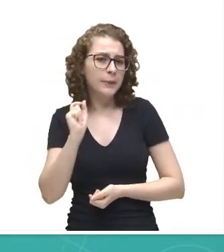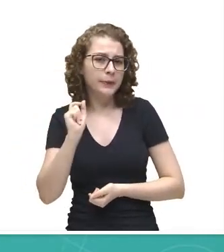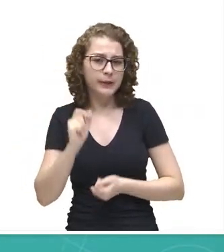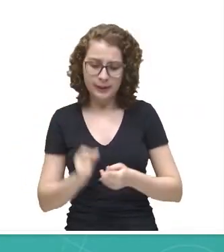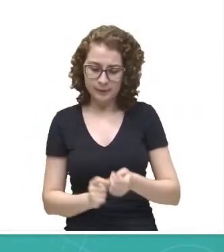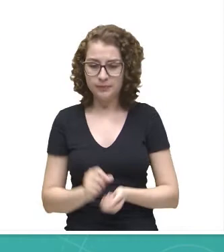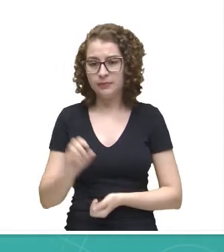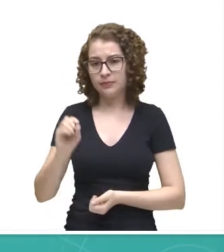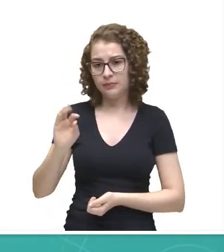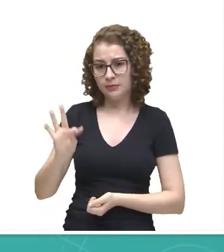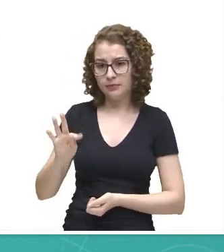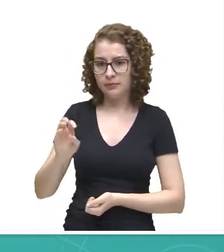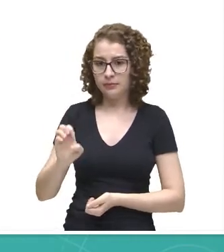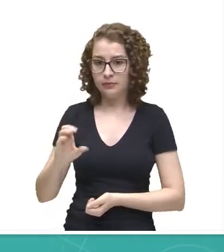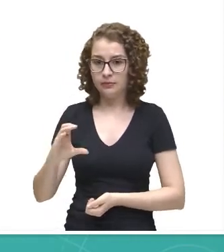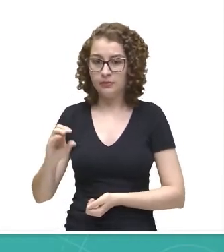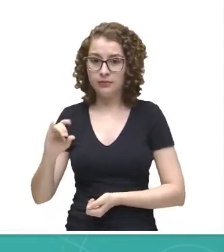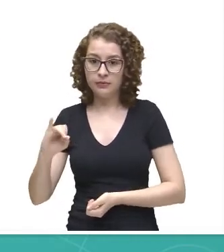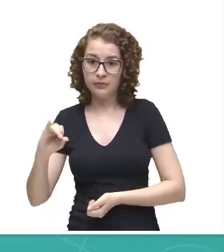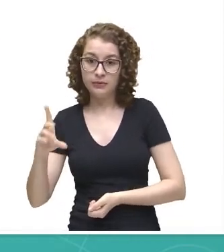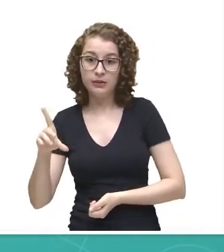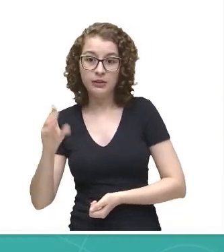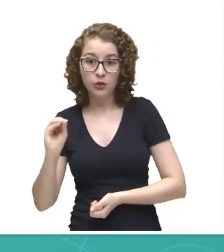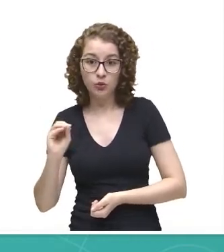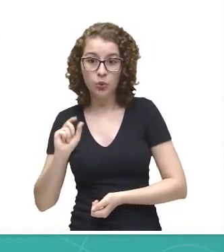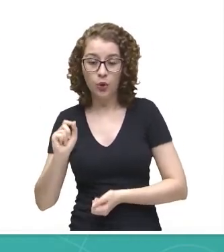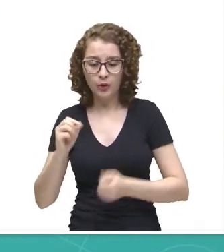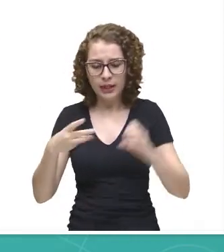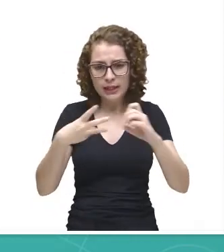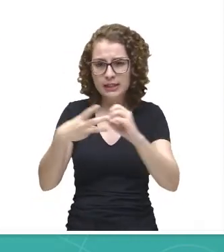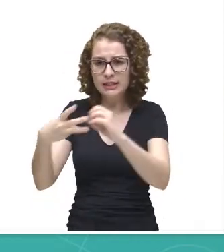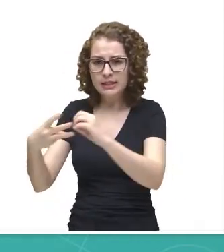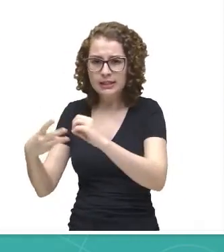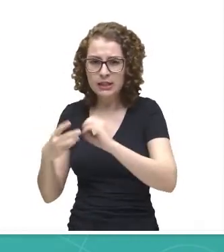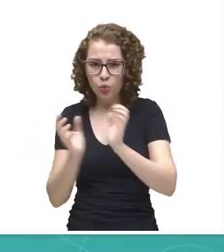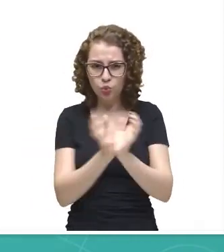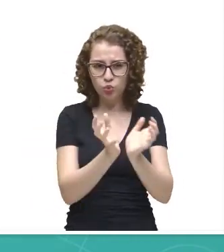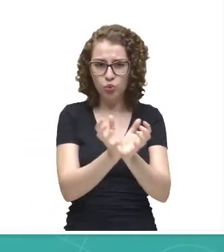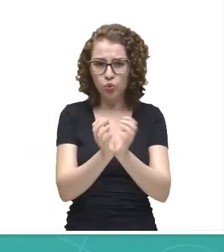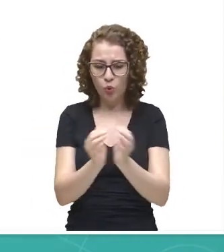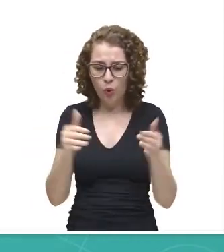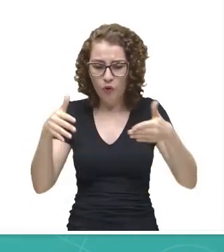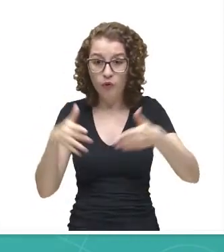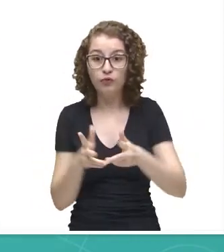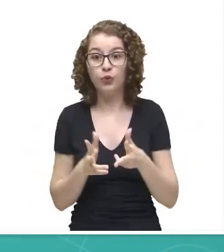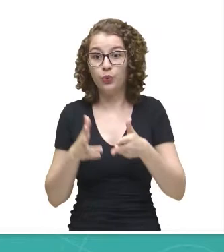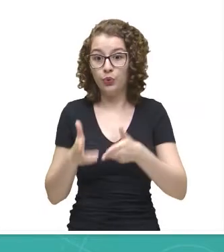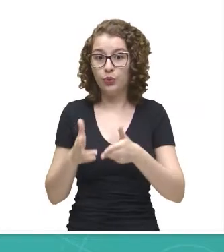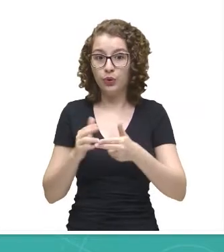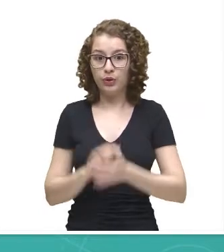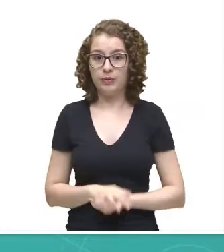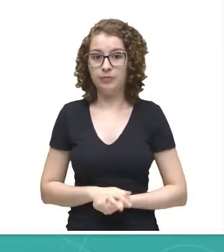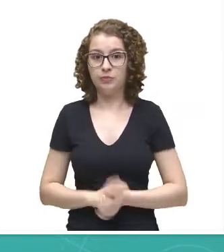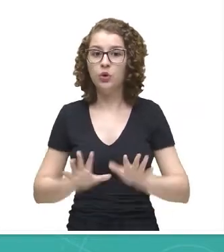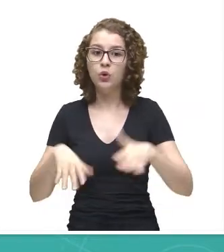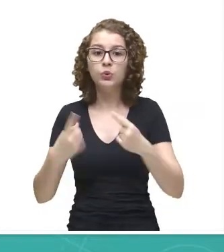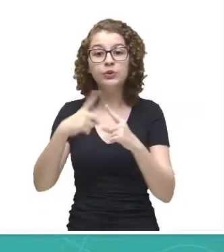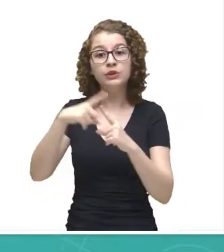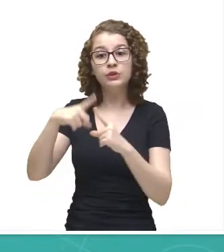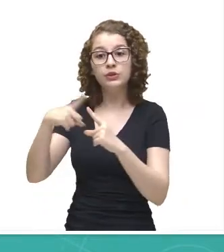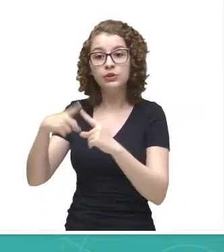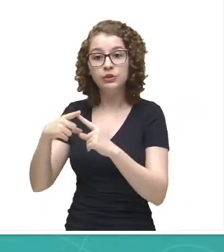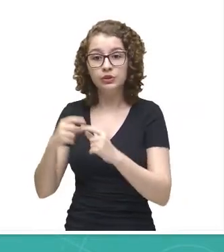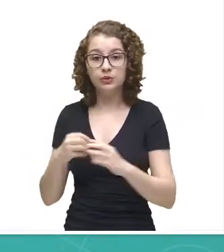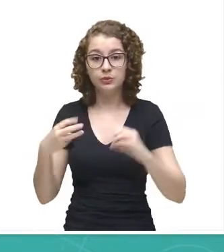grupo de células que exercem a mesma função. Vejamos então como são as células do tecido conjuntivo. Elas são